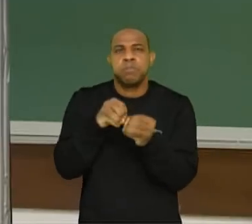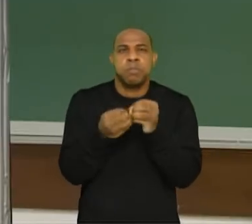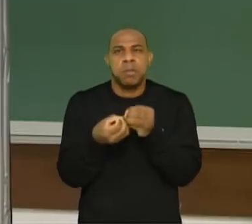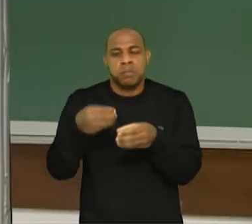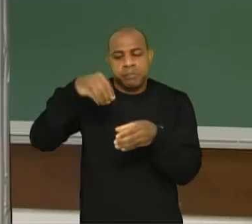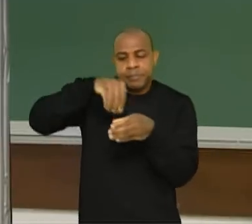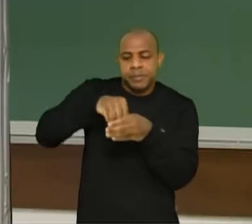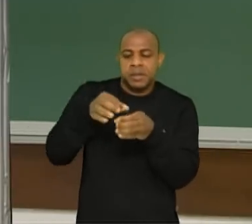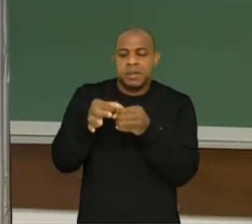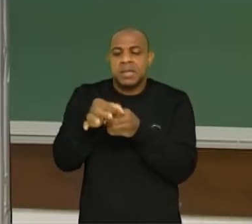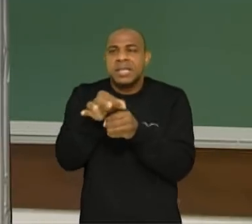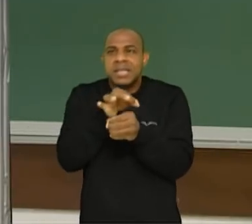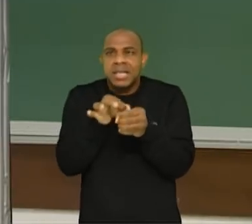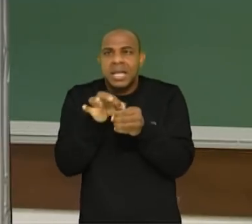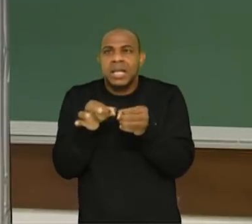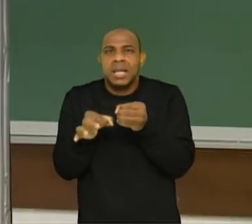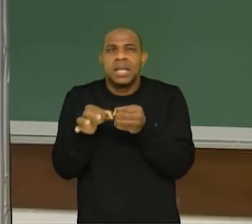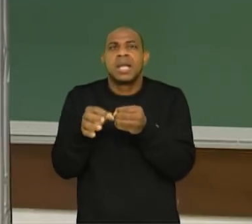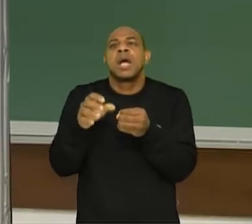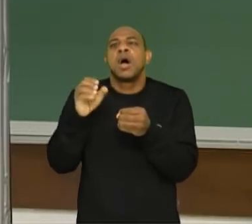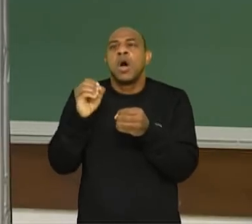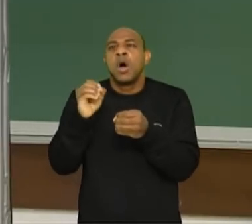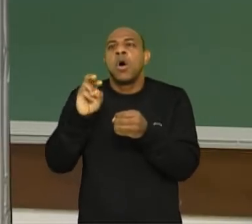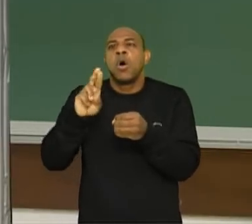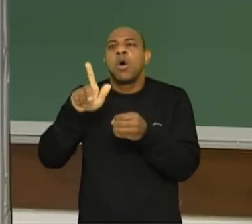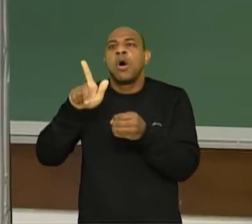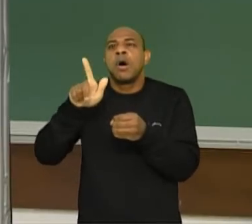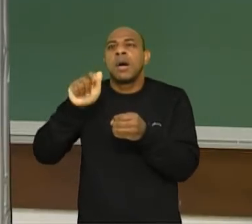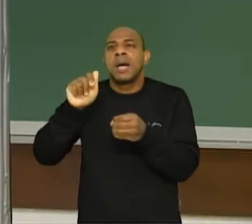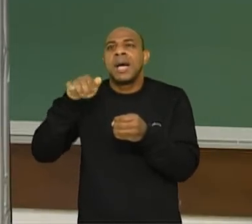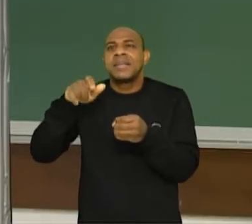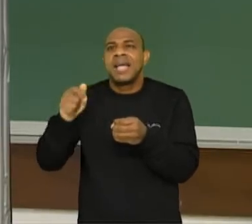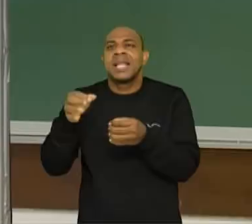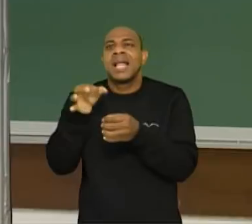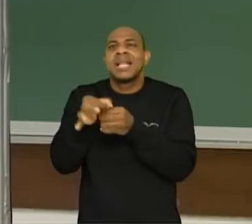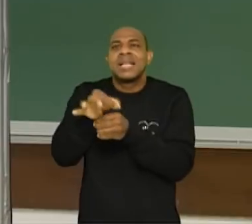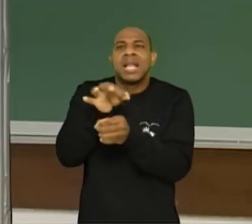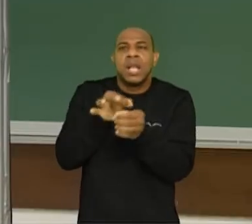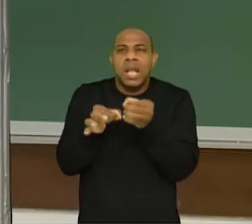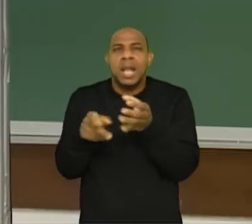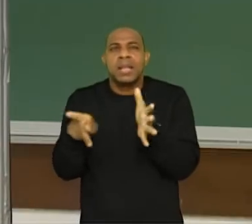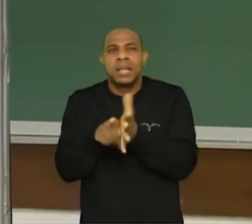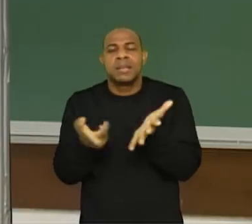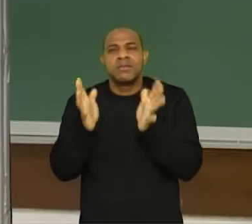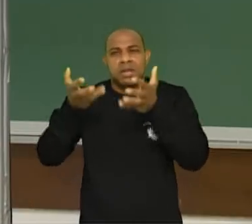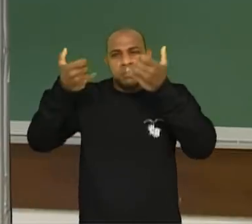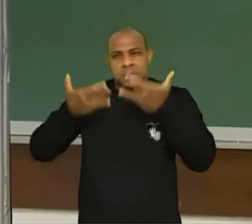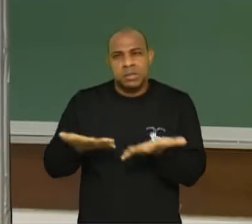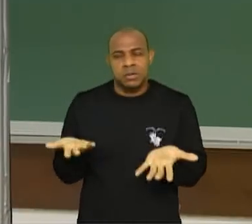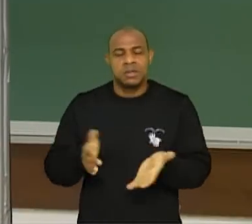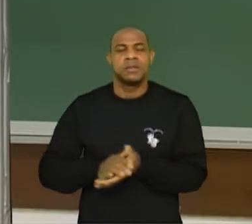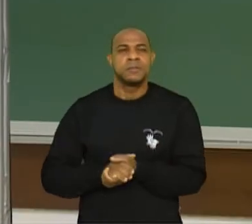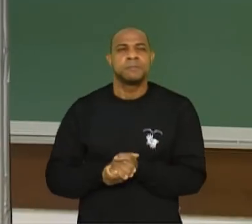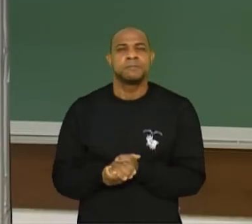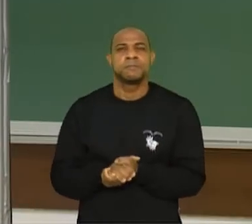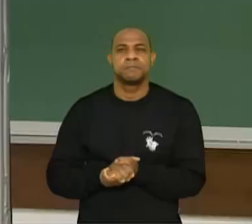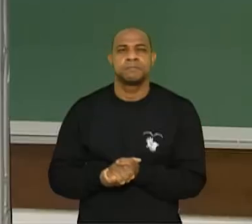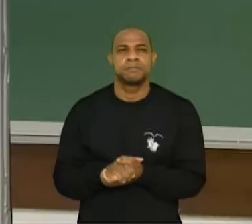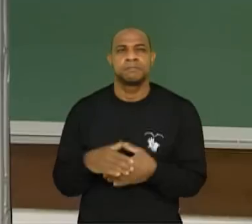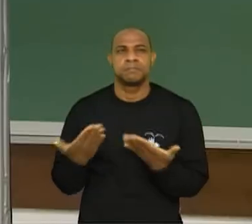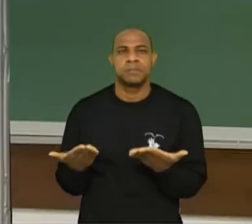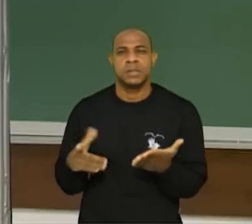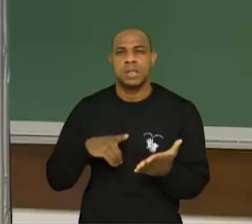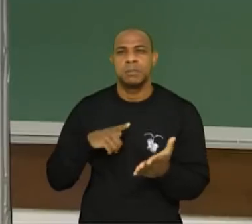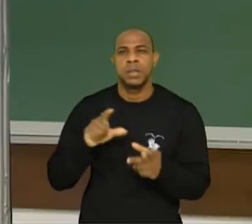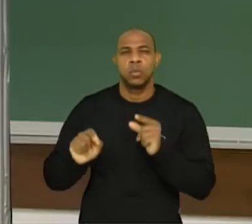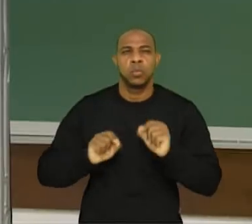das células, chamadas organelas celulares, tá? Já foi visto isso aqui, né, no primeiro ano, essas organelas celulares. Nós vamos ter